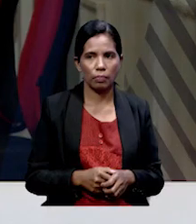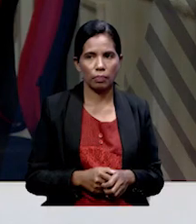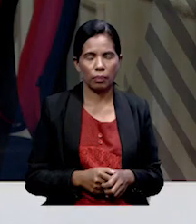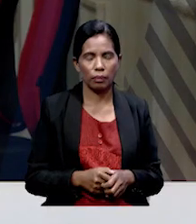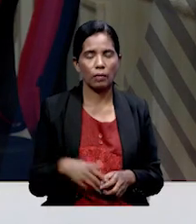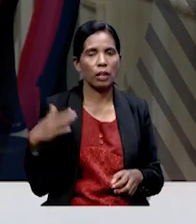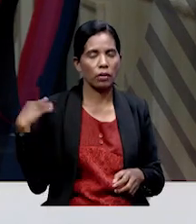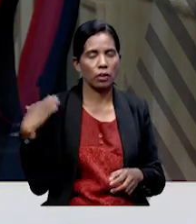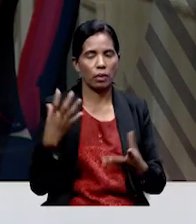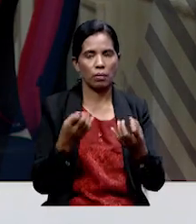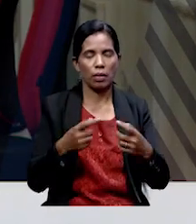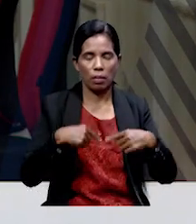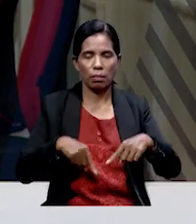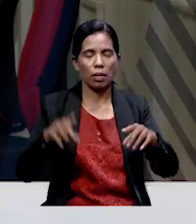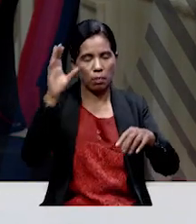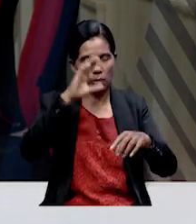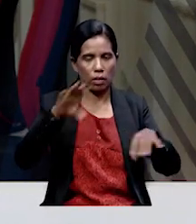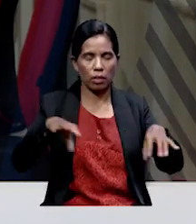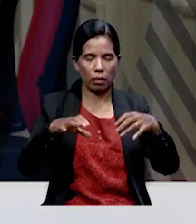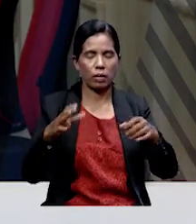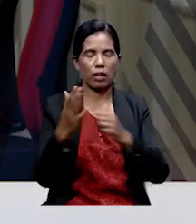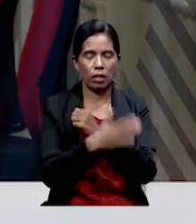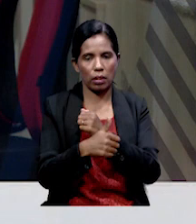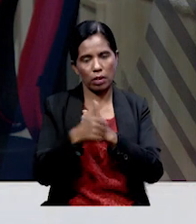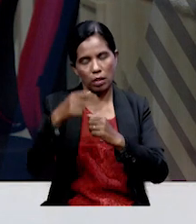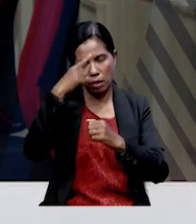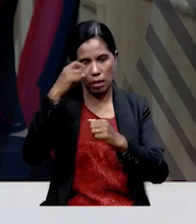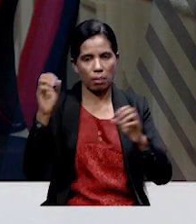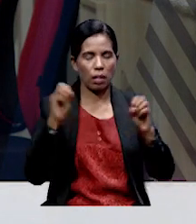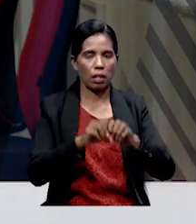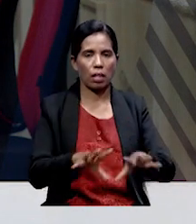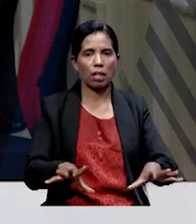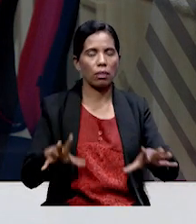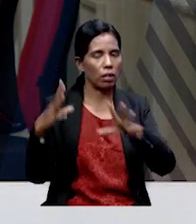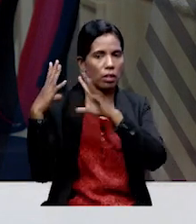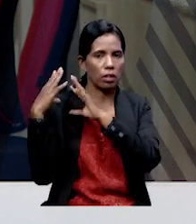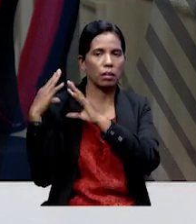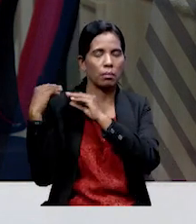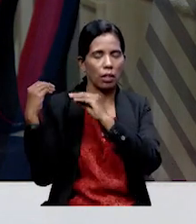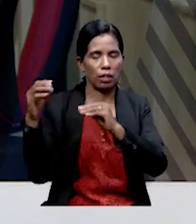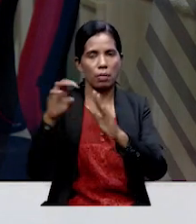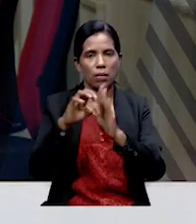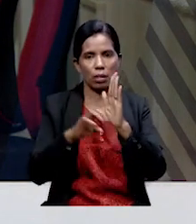Jovem Barak halai ba buka servisu iha rai liur tamba lakung Esperansa ba Stadu Timor Leste.